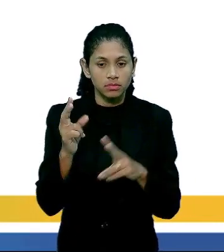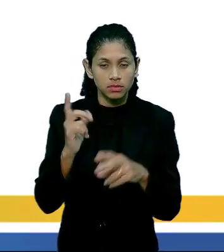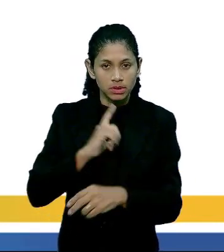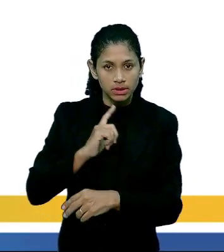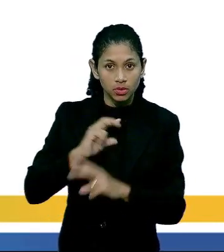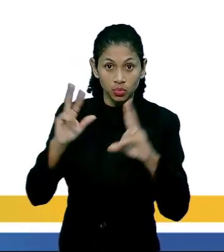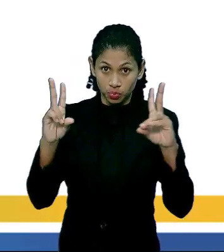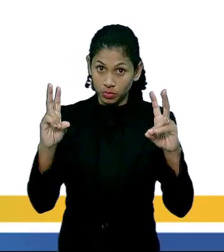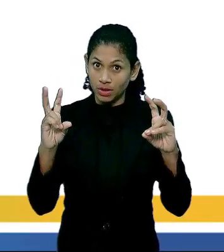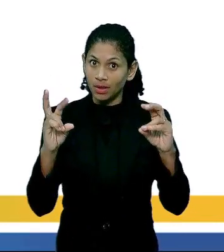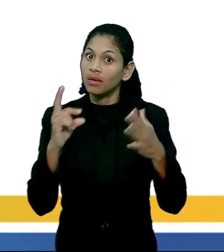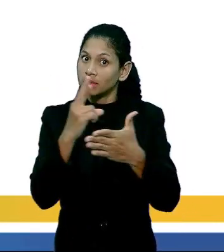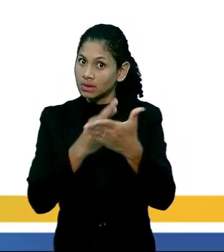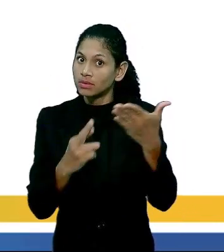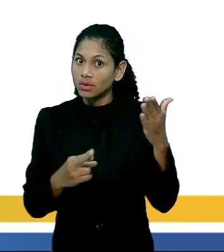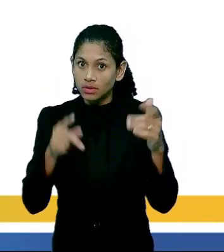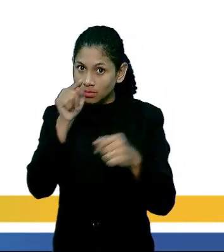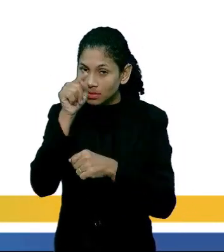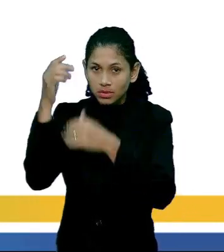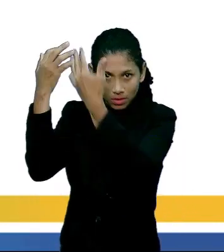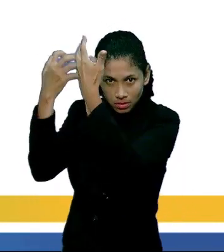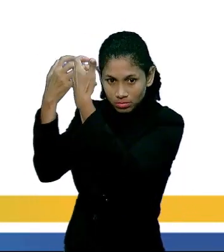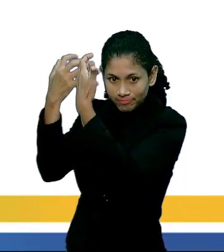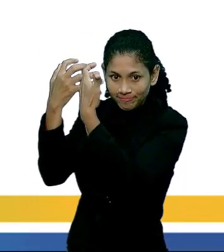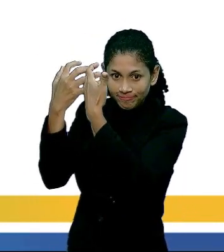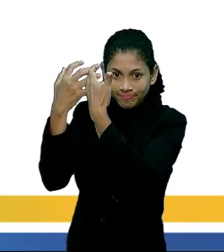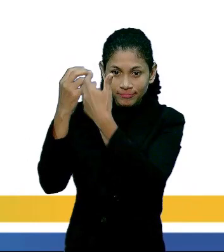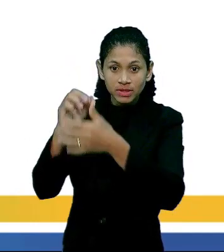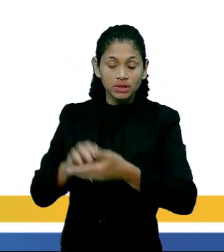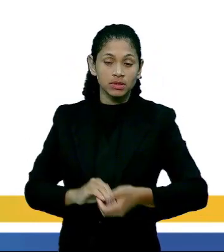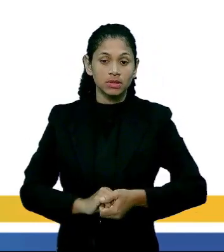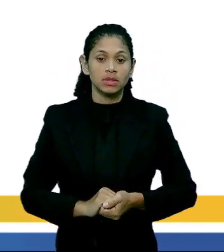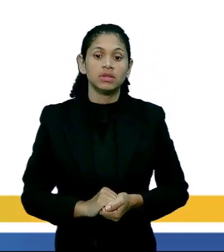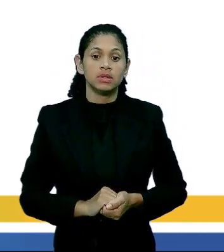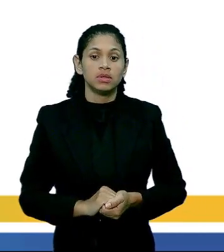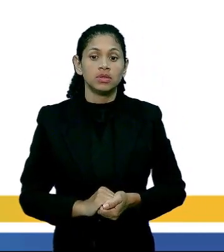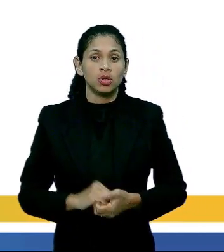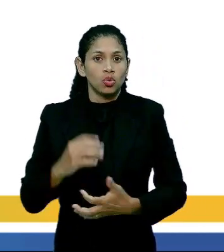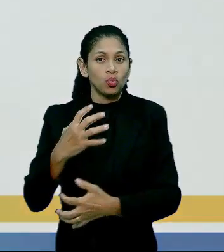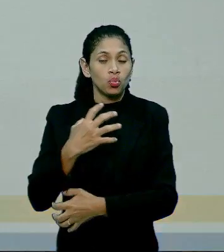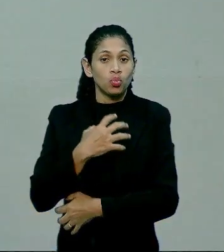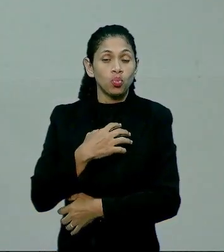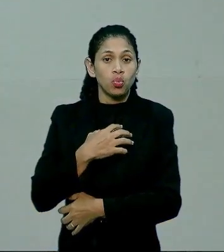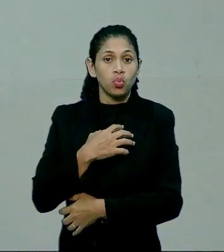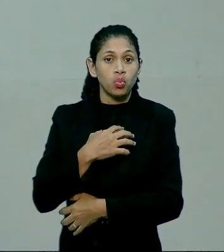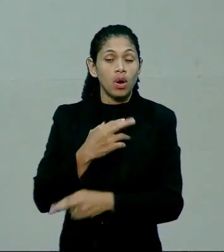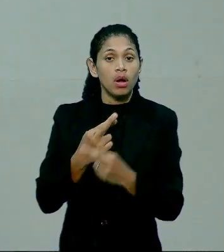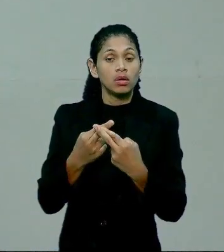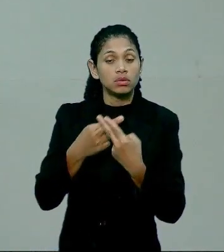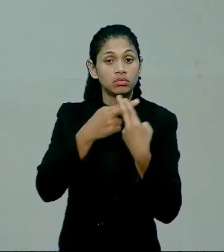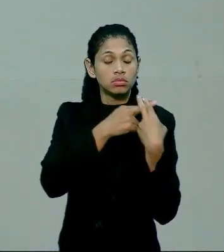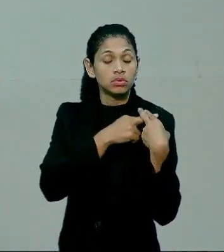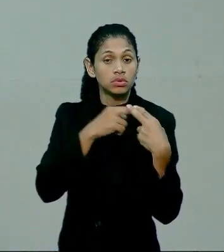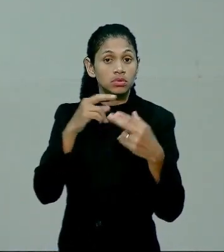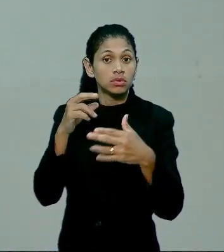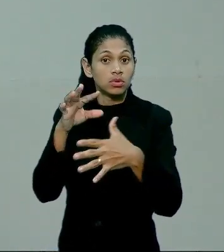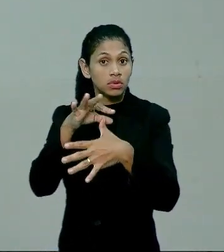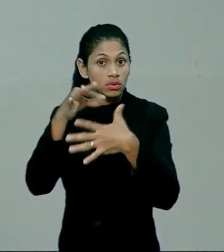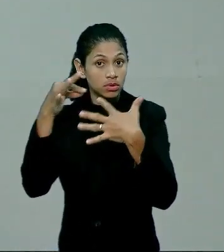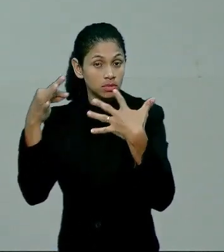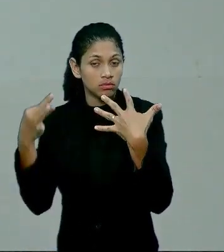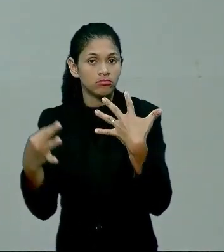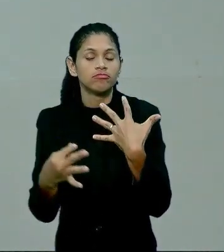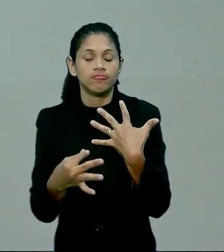aí para vocês já irem refletindo, que é os efeitos das redes sociais nas ações dos indivíduos, correlacionado aqui ao